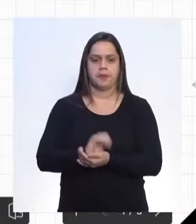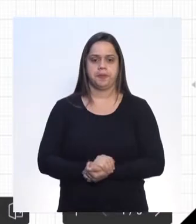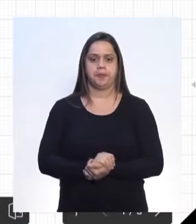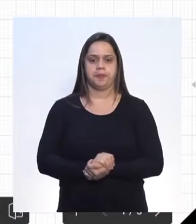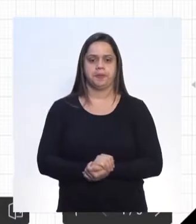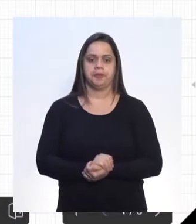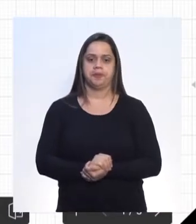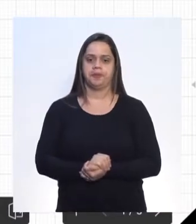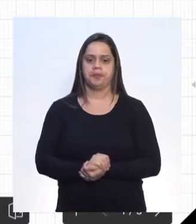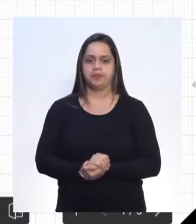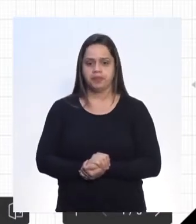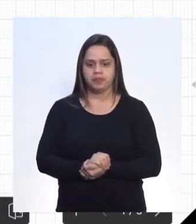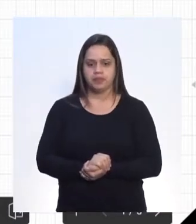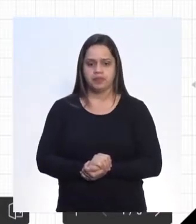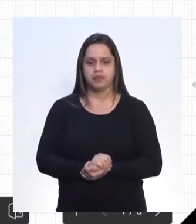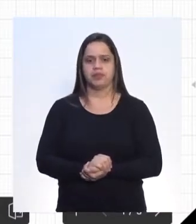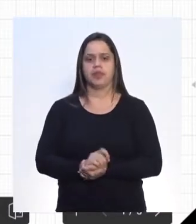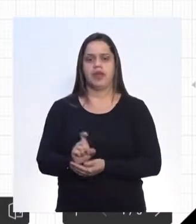Borracha.